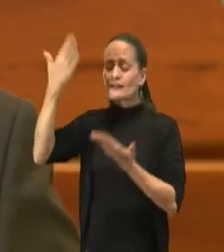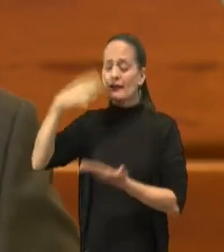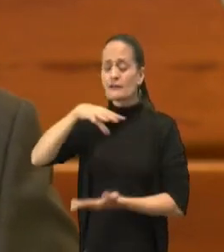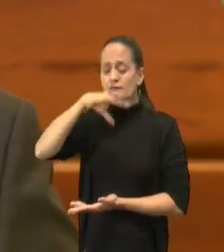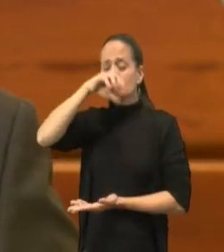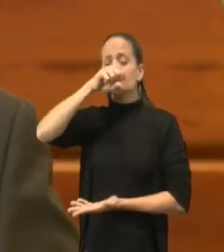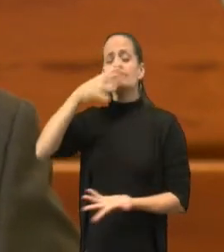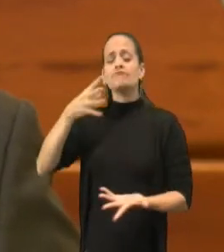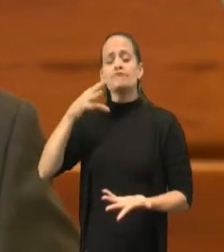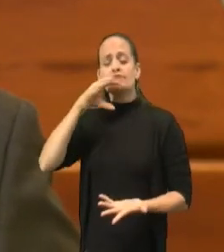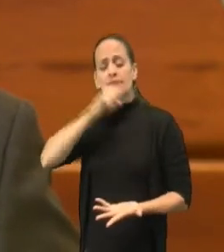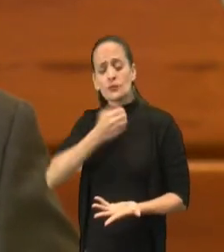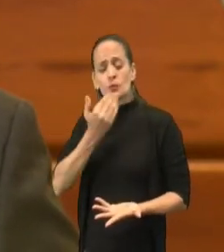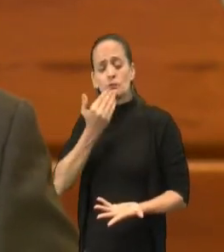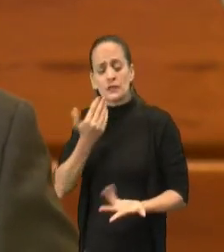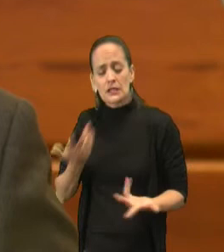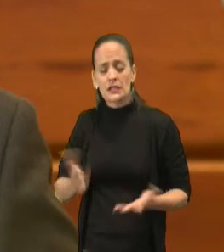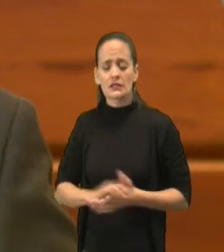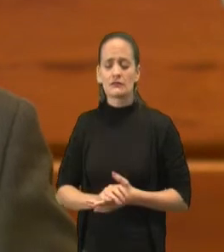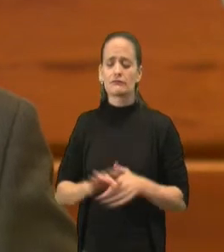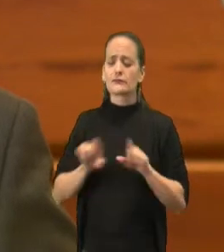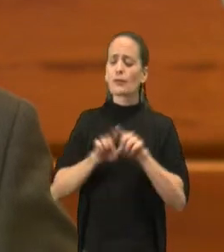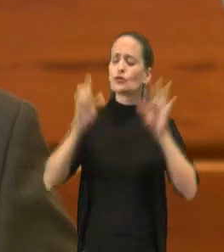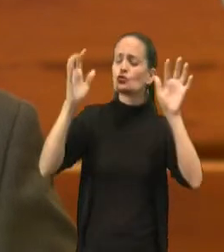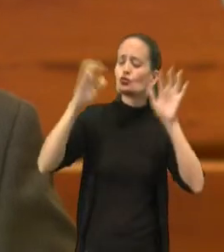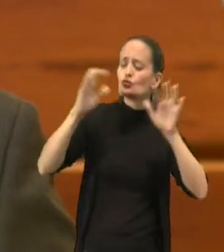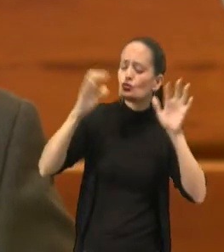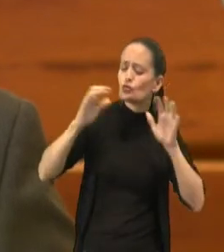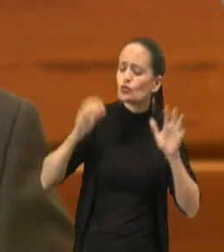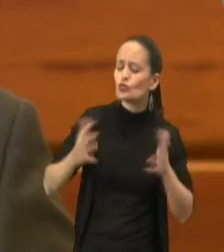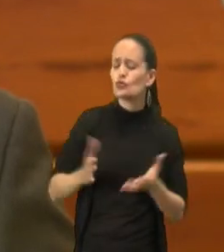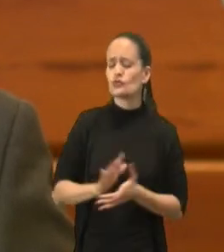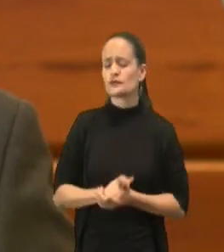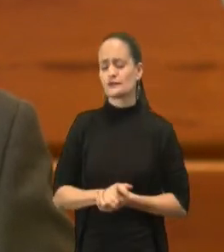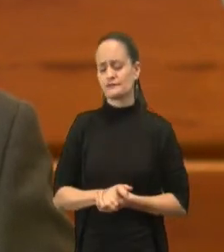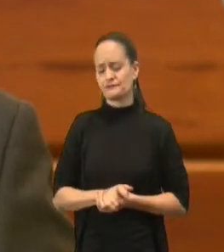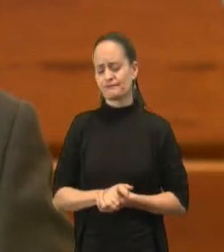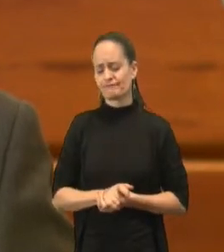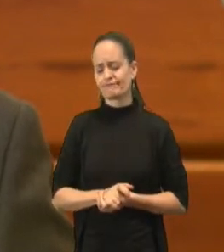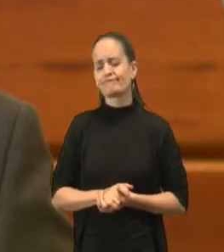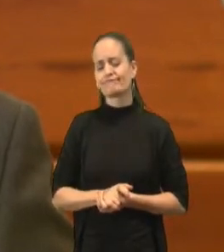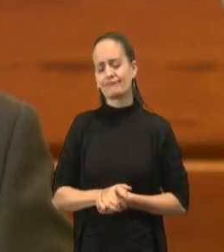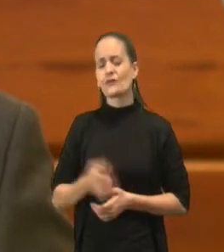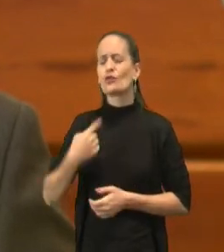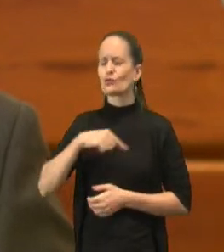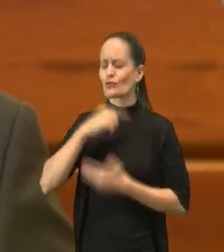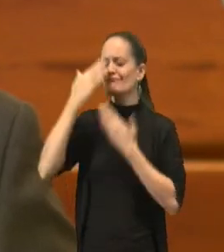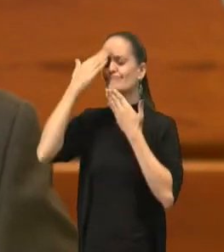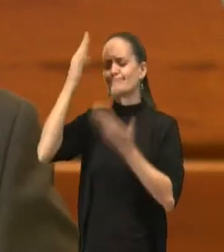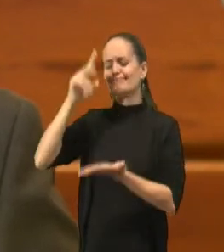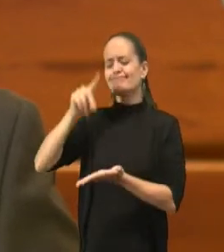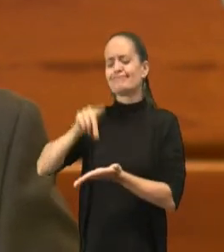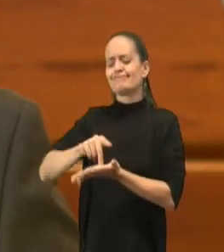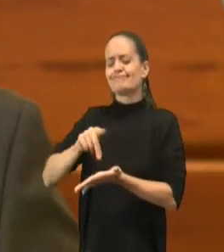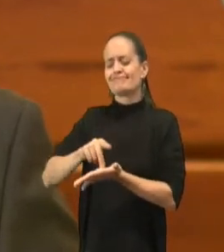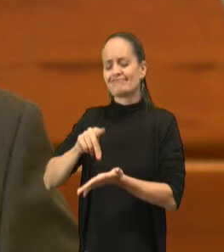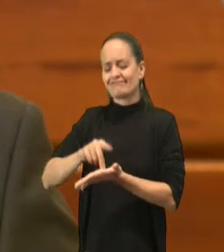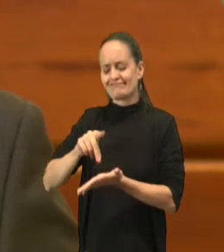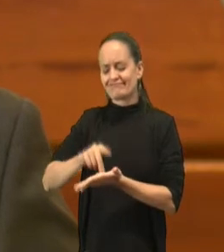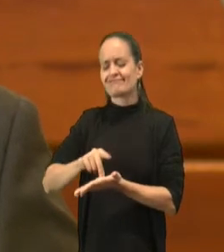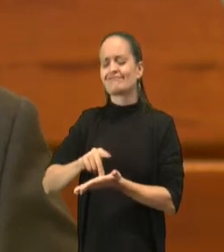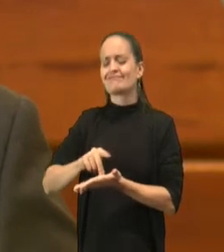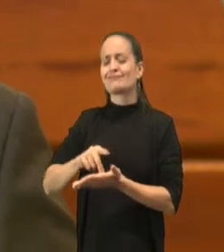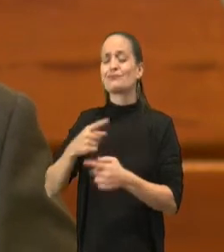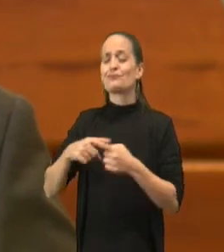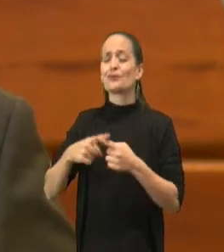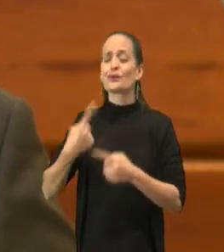nos aquece, pela chuva, Senhor Deus, que rega a terra. Ó Pai, como nós somos gratos ao Senhor por termos